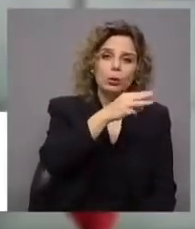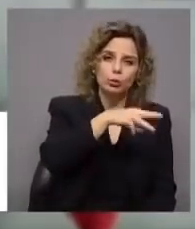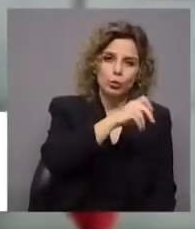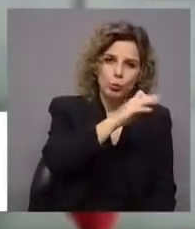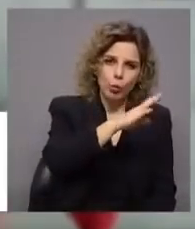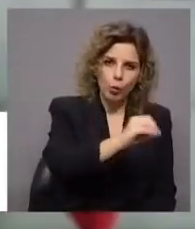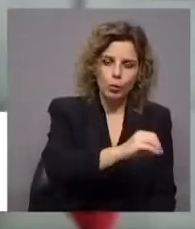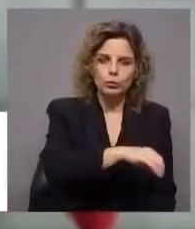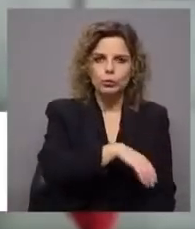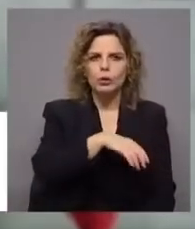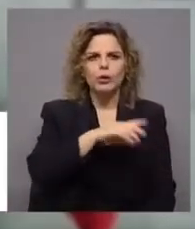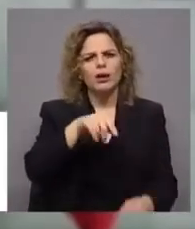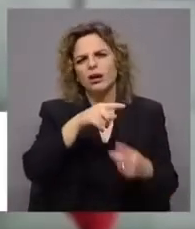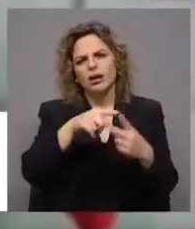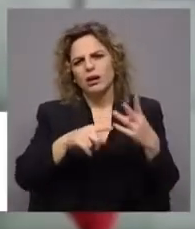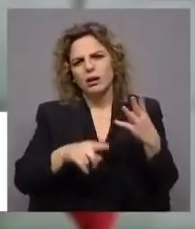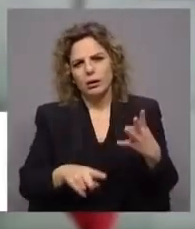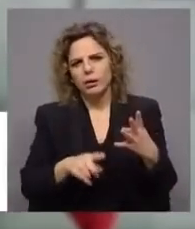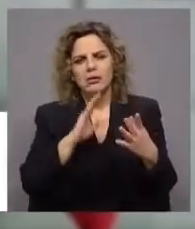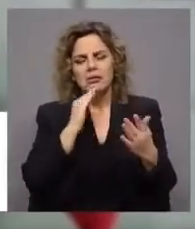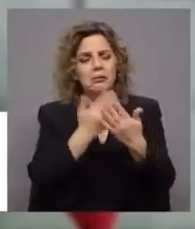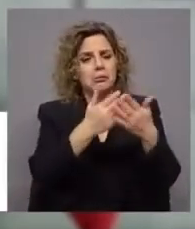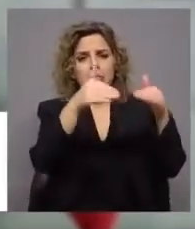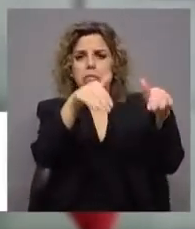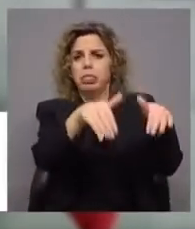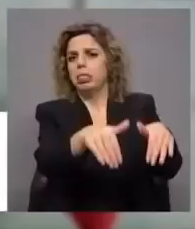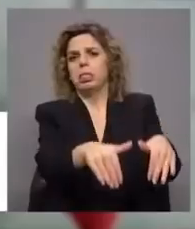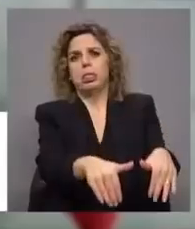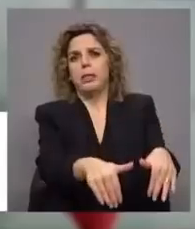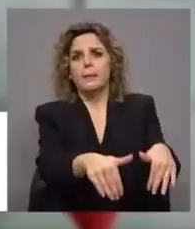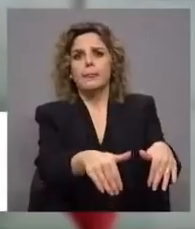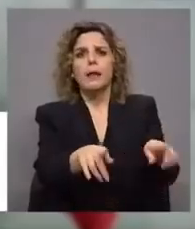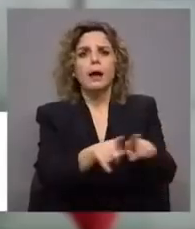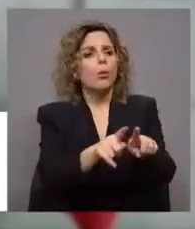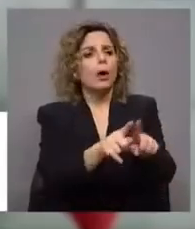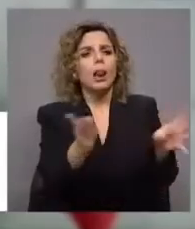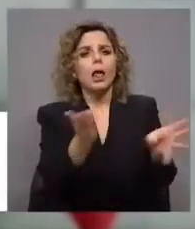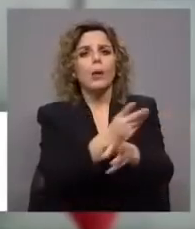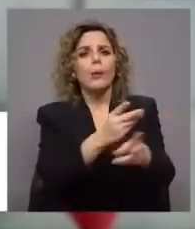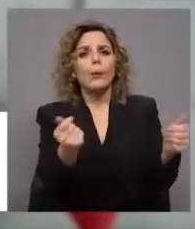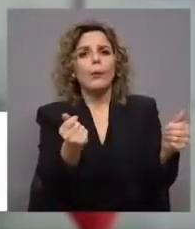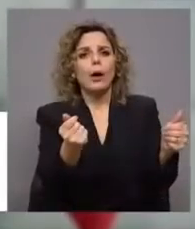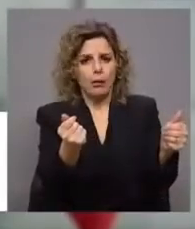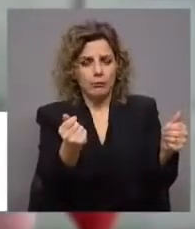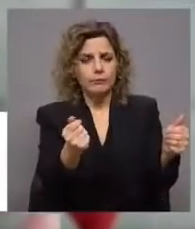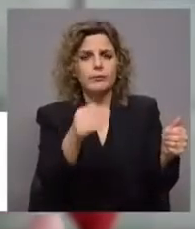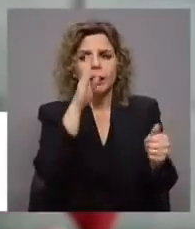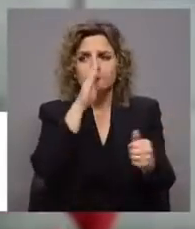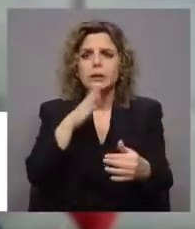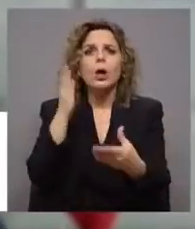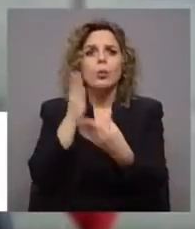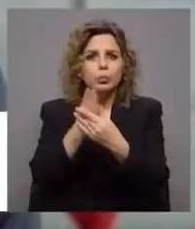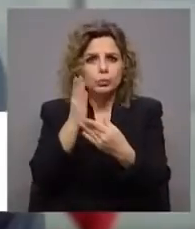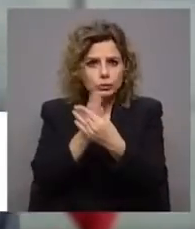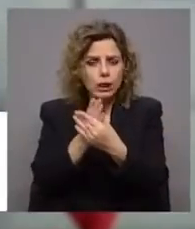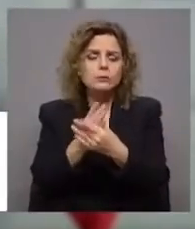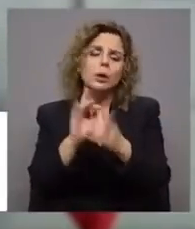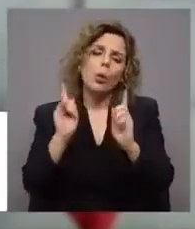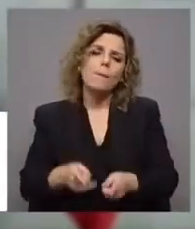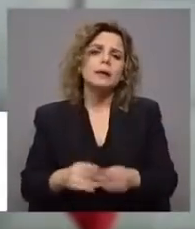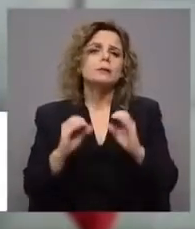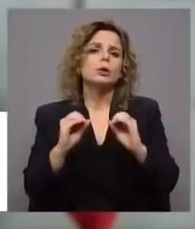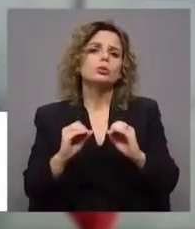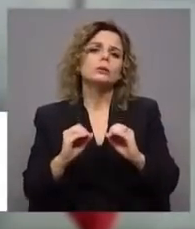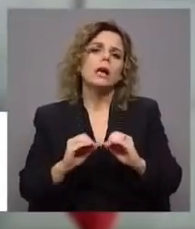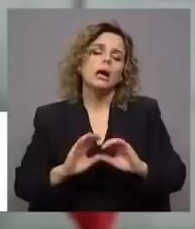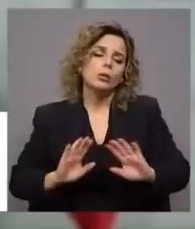do Fachin, tudo isso cai por terra abaixo. Tudo isso desaparece. E se tiver que ter algum processo, que se começa do zero. E